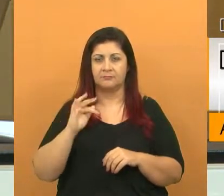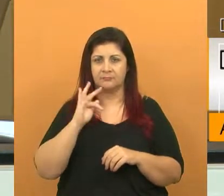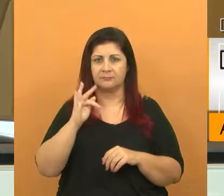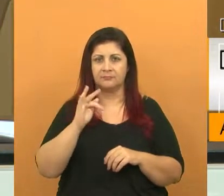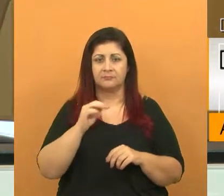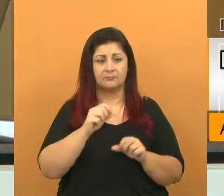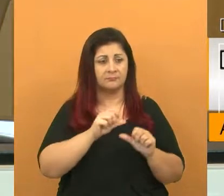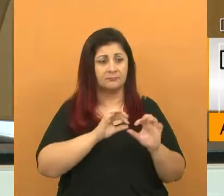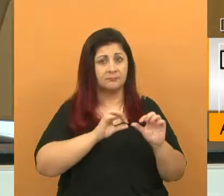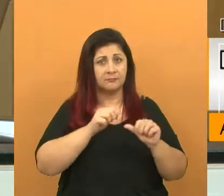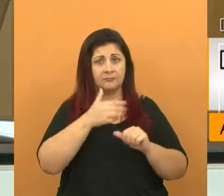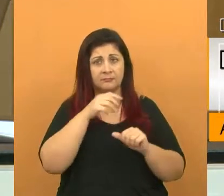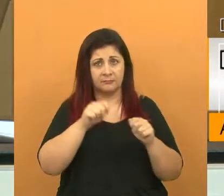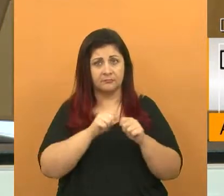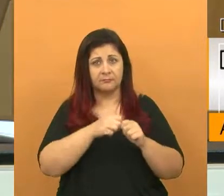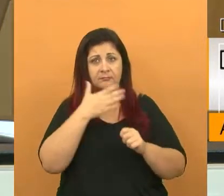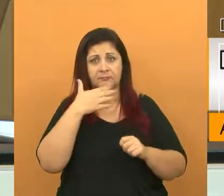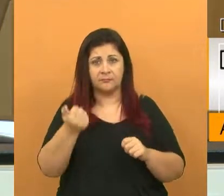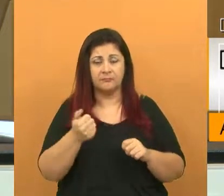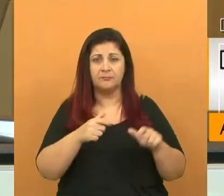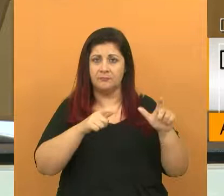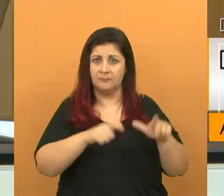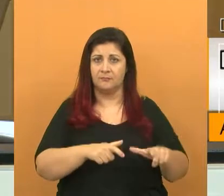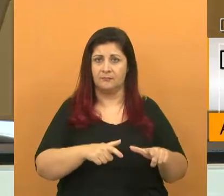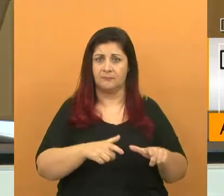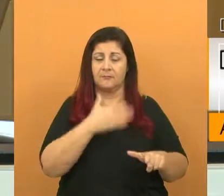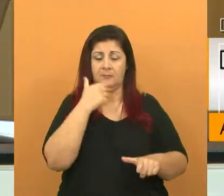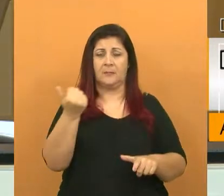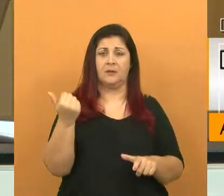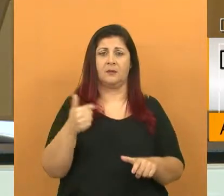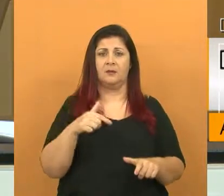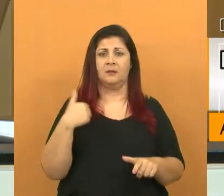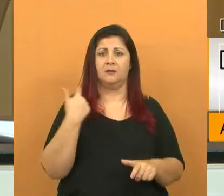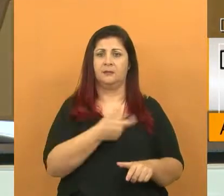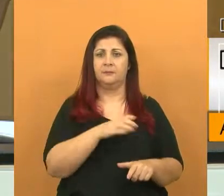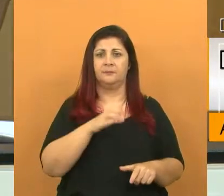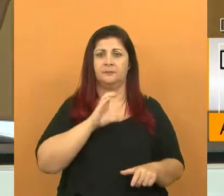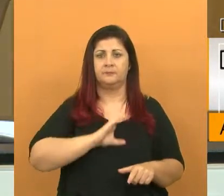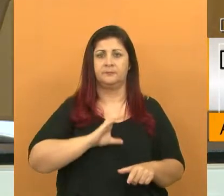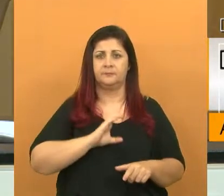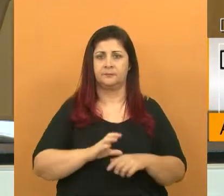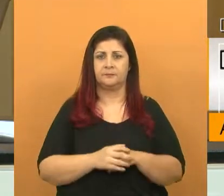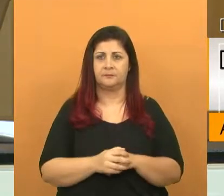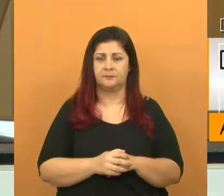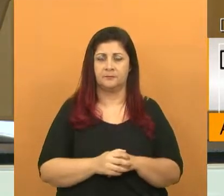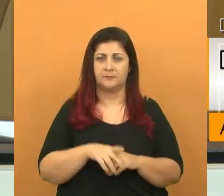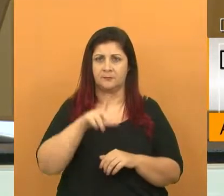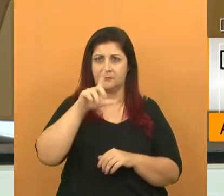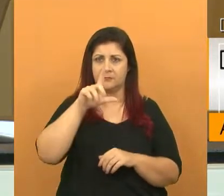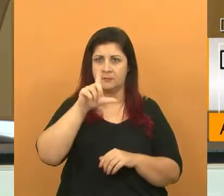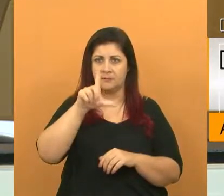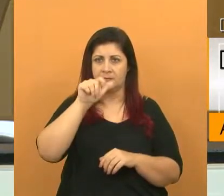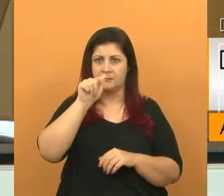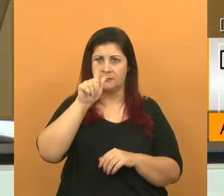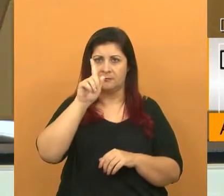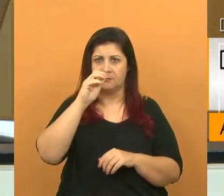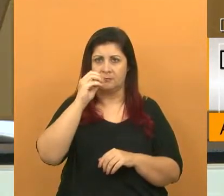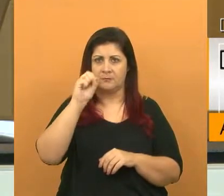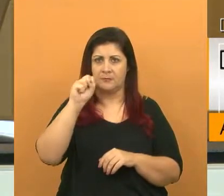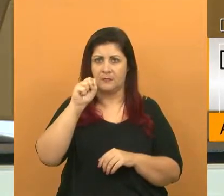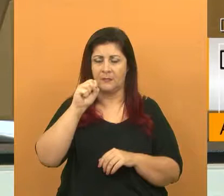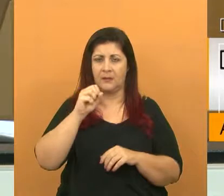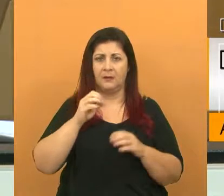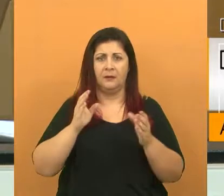pontos que pode ser construído na nossa cidade ali na lagoa ano hoje numa lagoa hoje é um estancamento